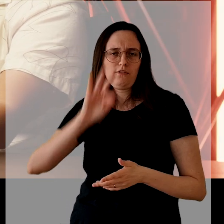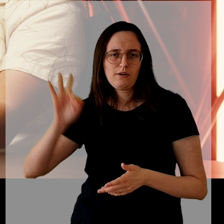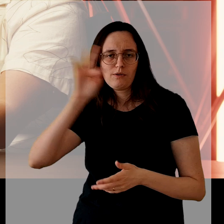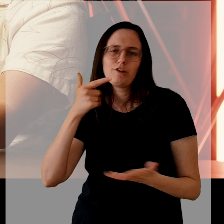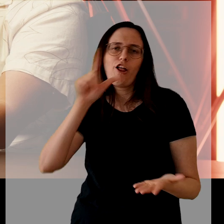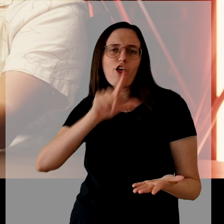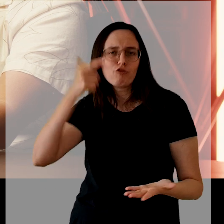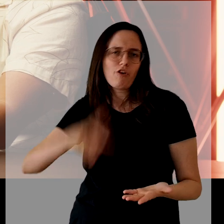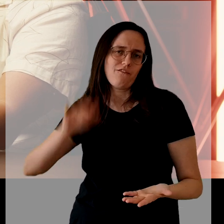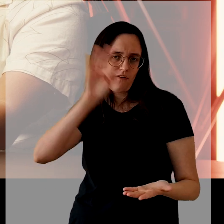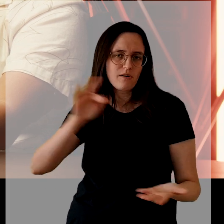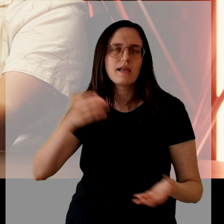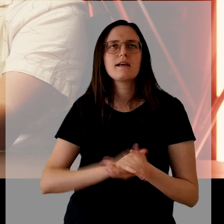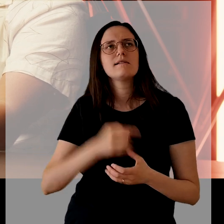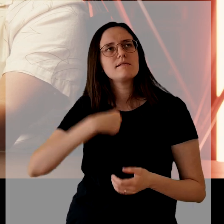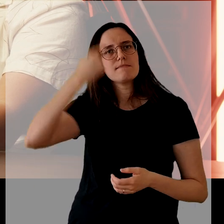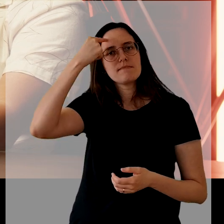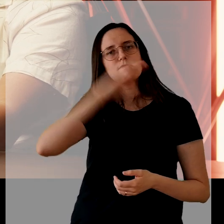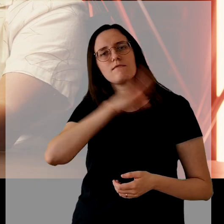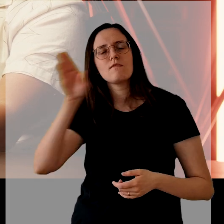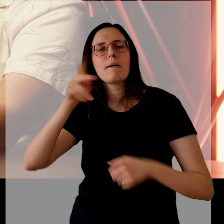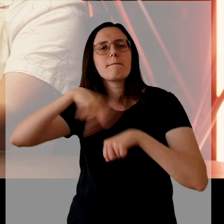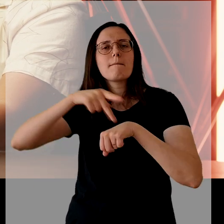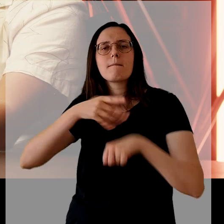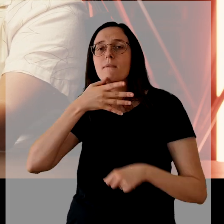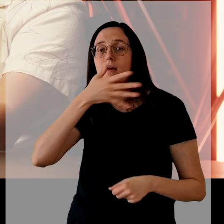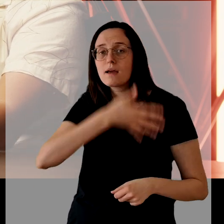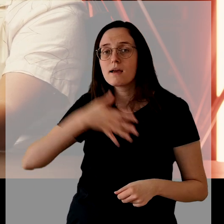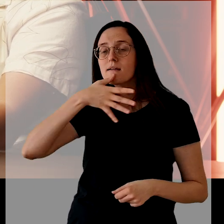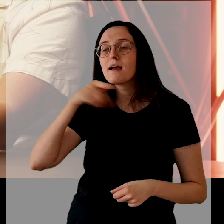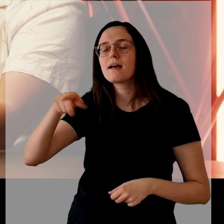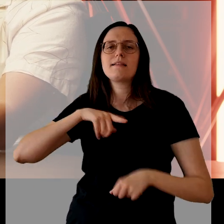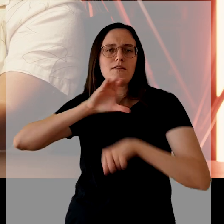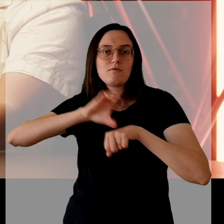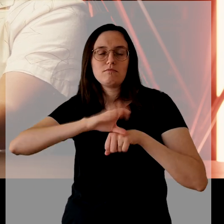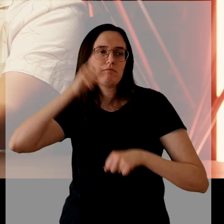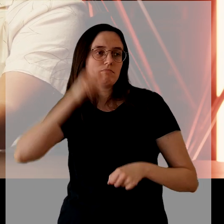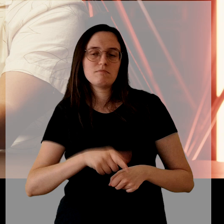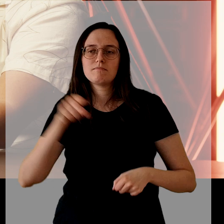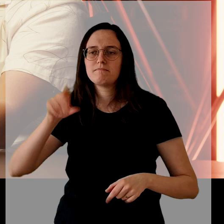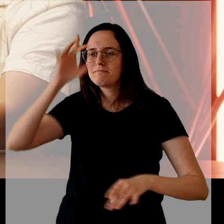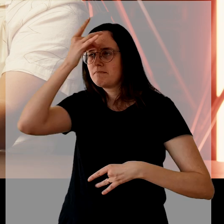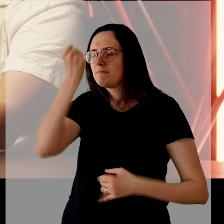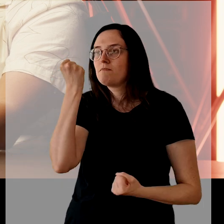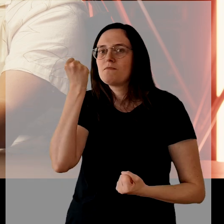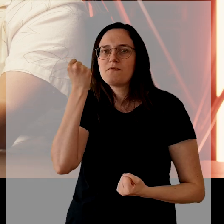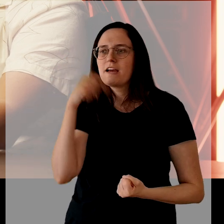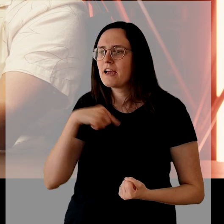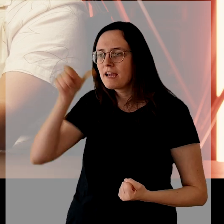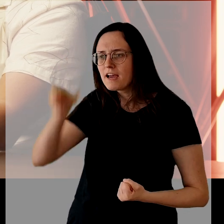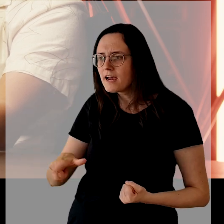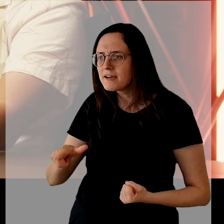faculdade, não faz sentido eu fazer outra. Eu fui para a República Tcheca, porque tinha um curso que me interessava lá e tinha uma figura que me interessava lá, que era